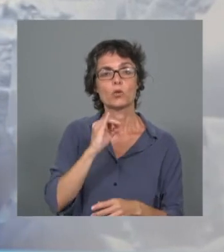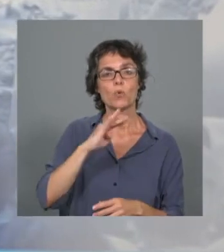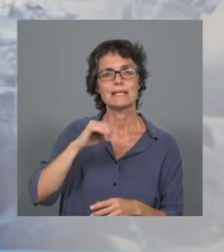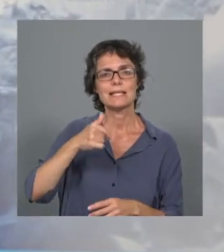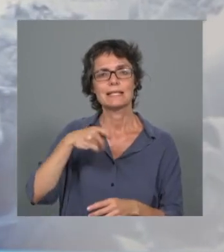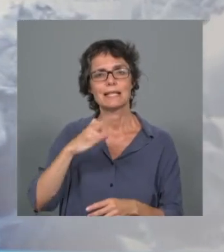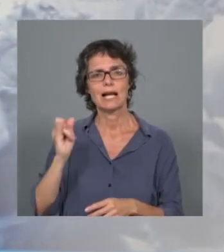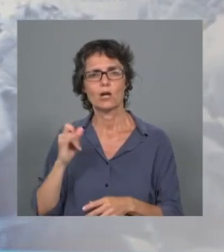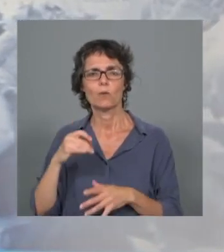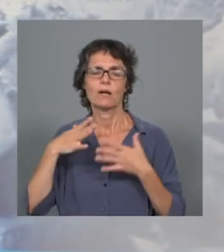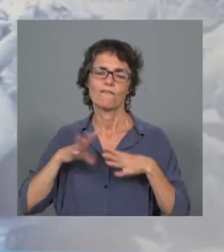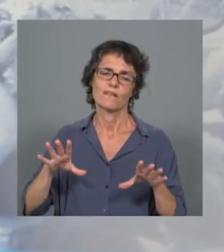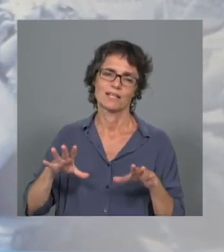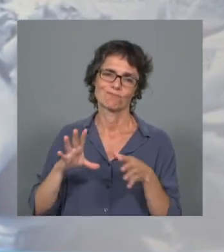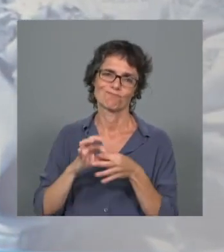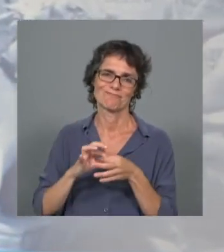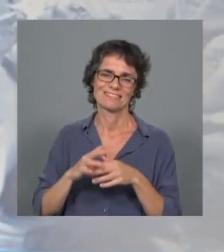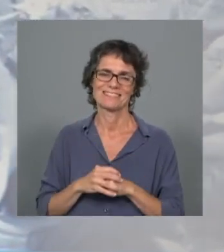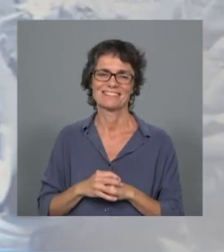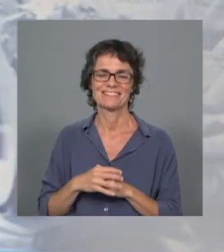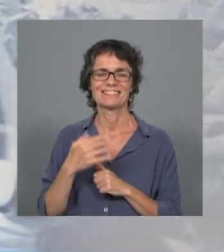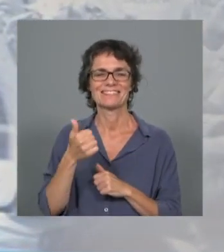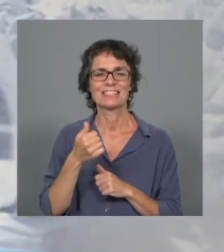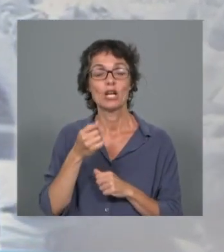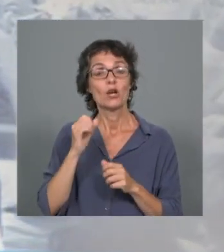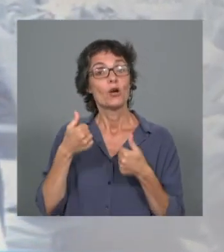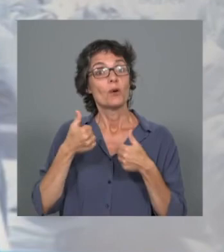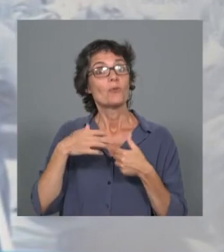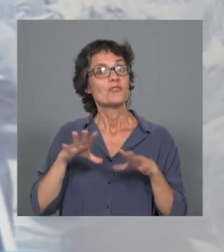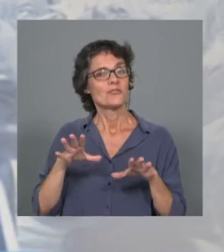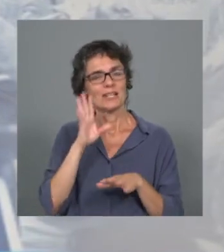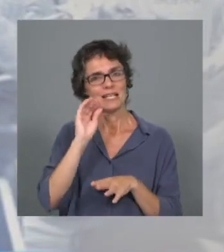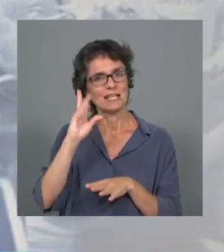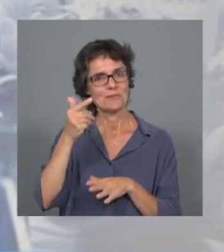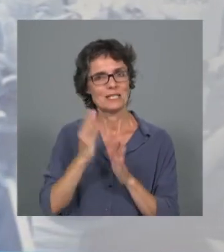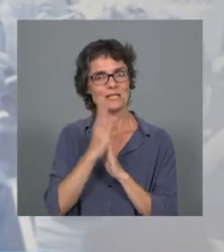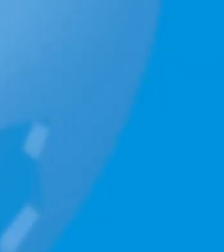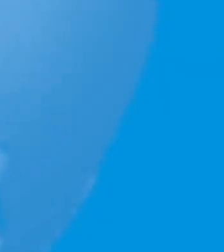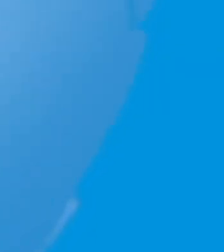um bom tempo de férias. Desejo-lhe uma boa tarde, boas férias, se for o caso, e até amanhã, se os quiser.